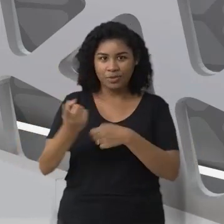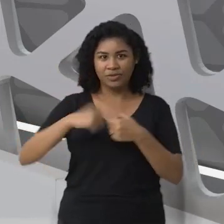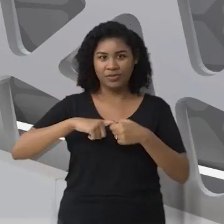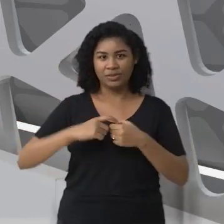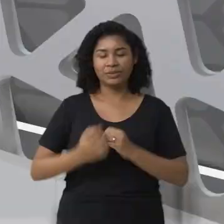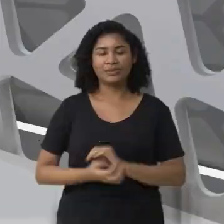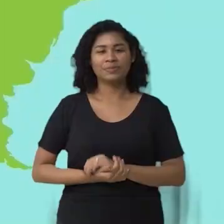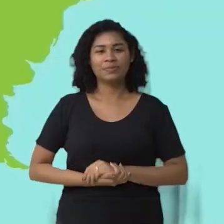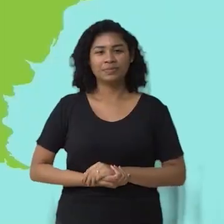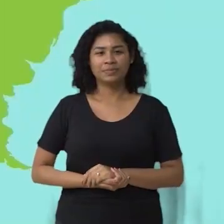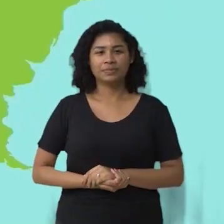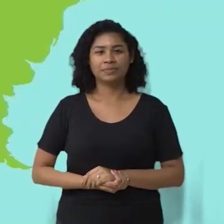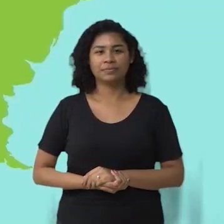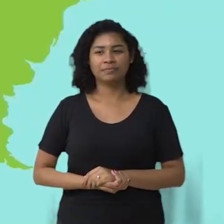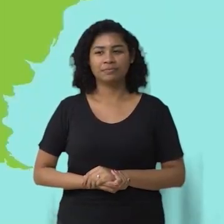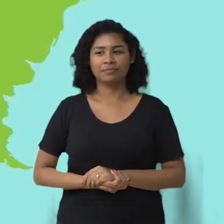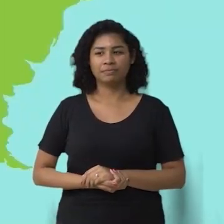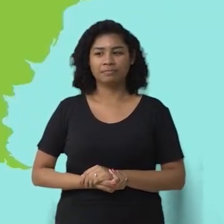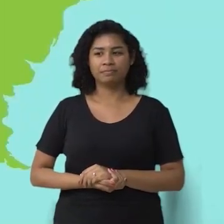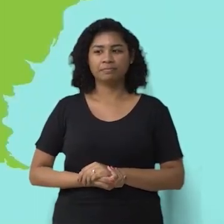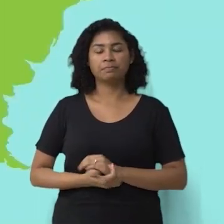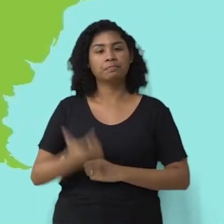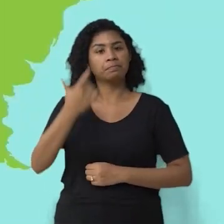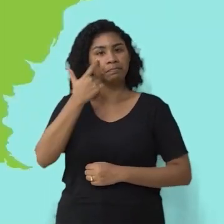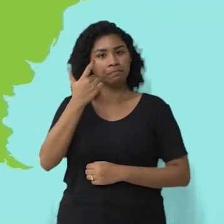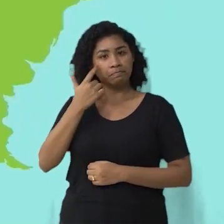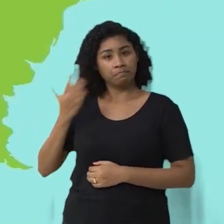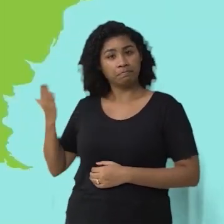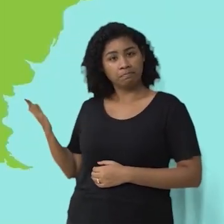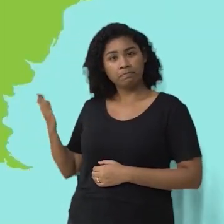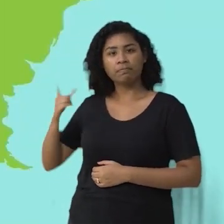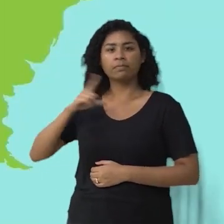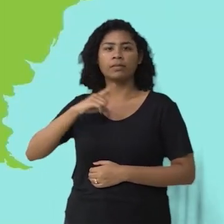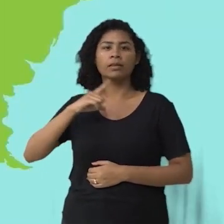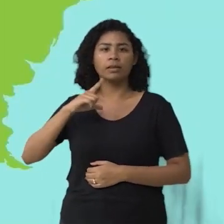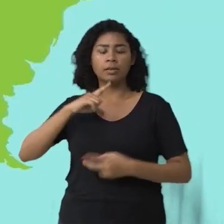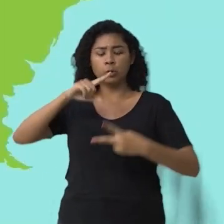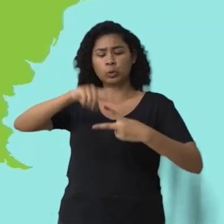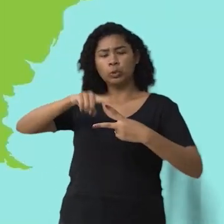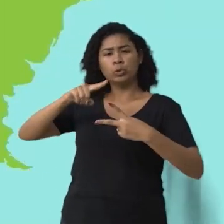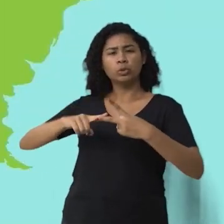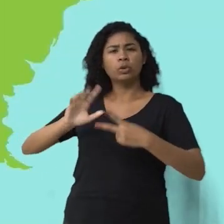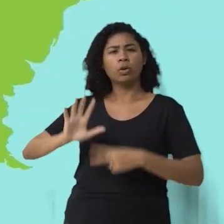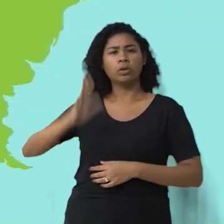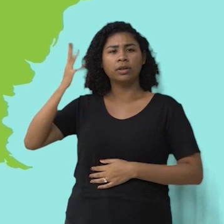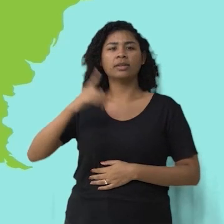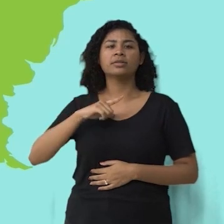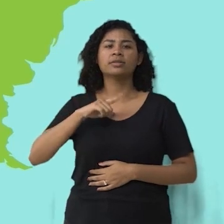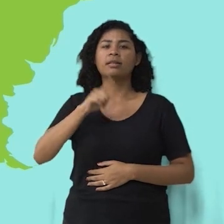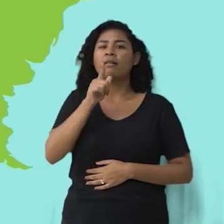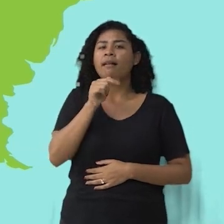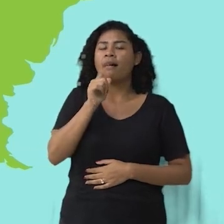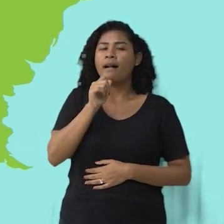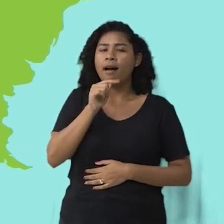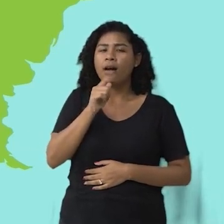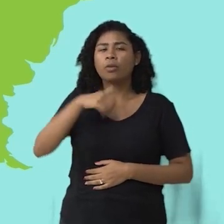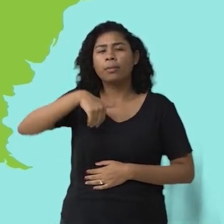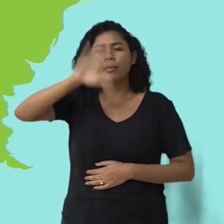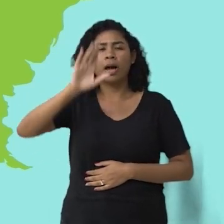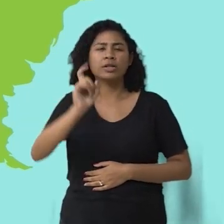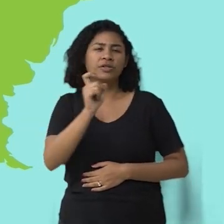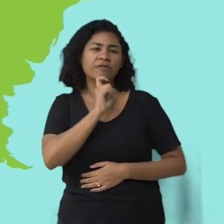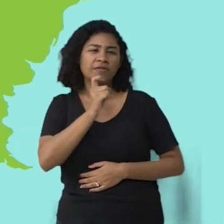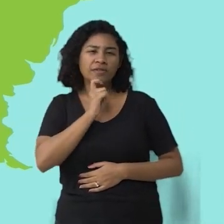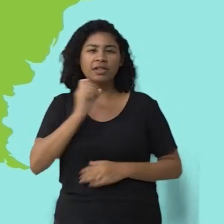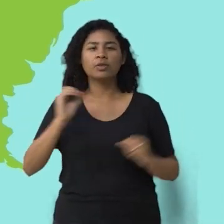retornamos. Sem a ocorrência de El Niño e Laninha, observam-se águas superficiais mais frias na região do